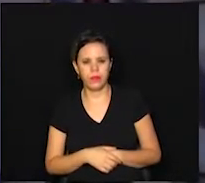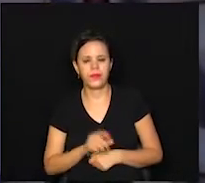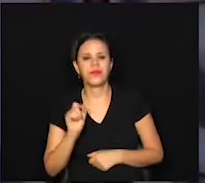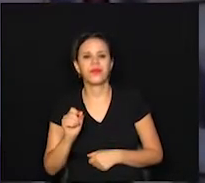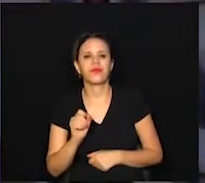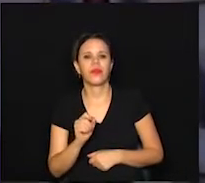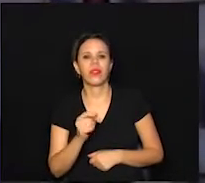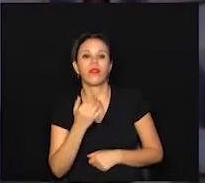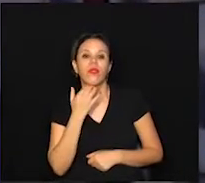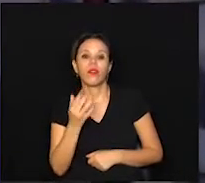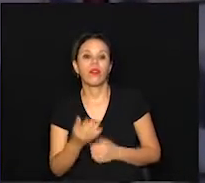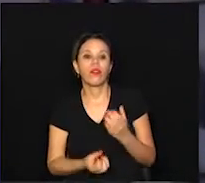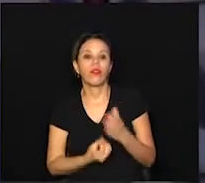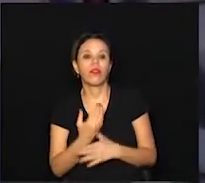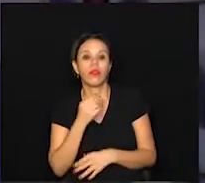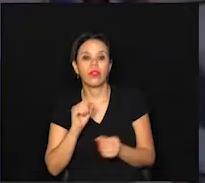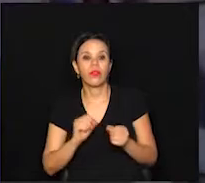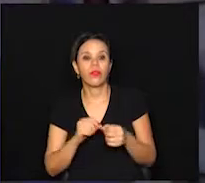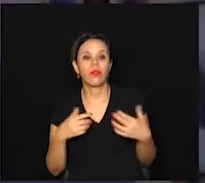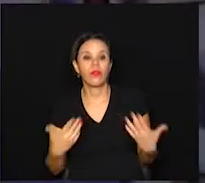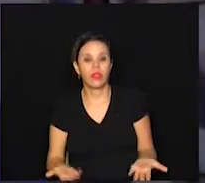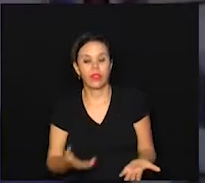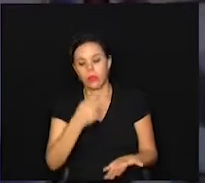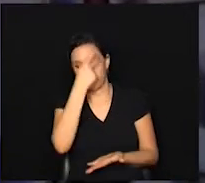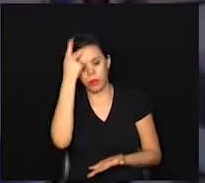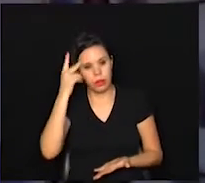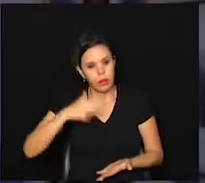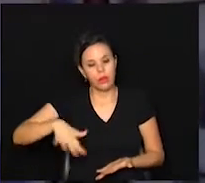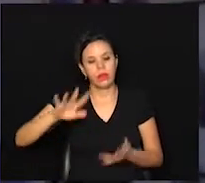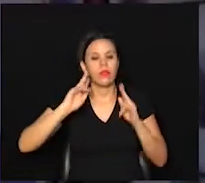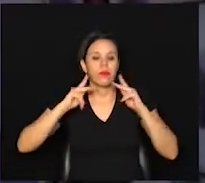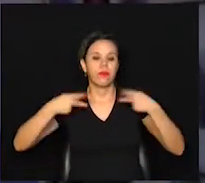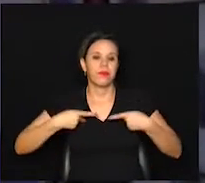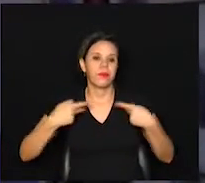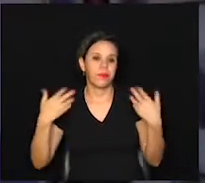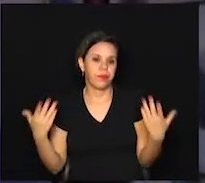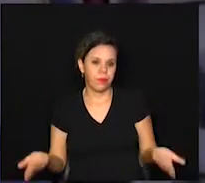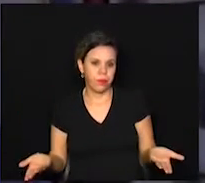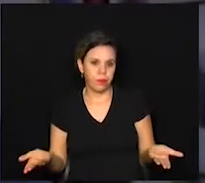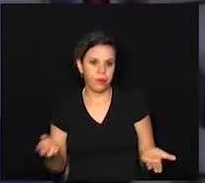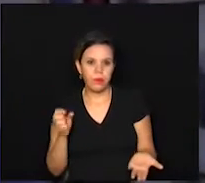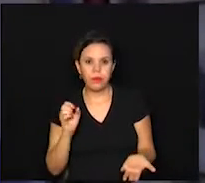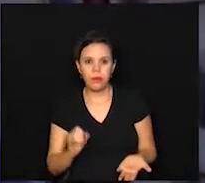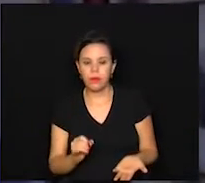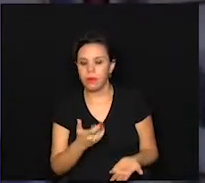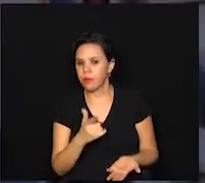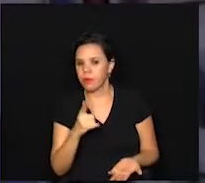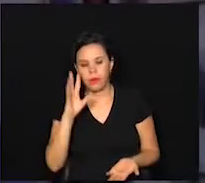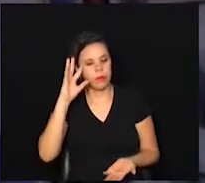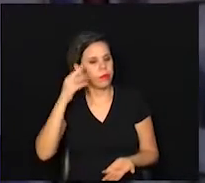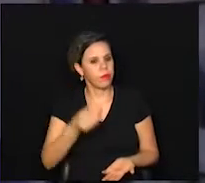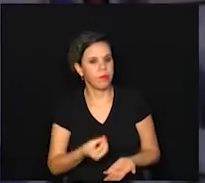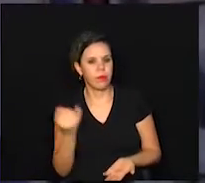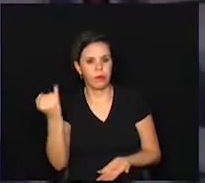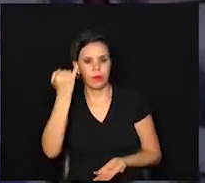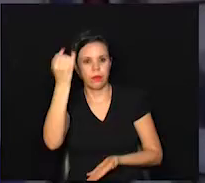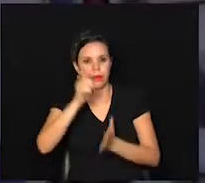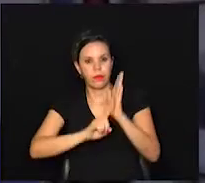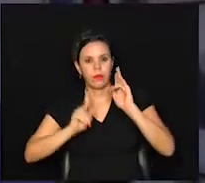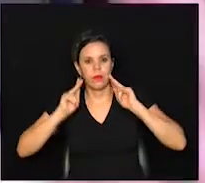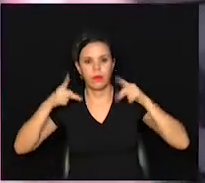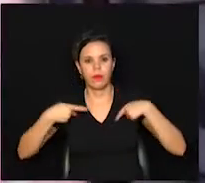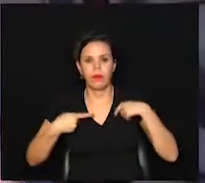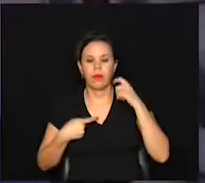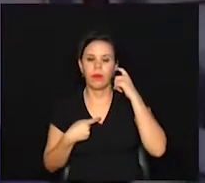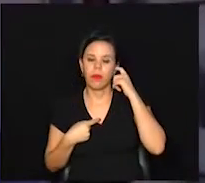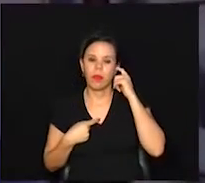ressignifica, né, são as pessoas humanas, né, se elas não entenderem a importância dos direitos humanos